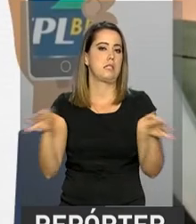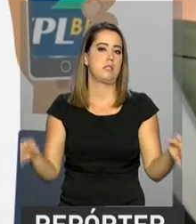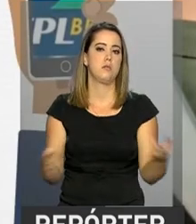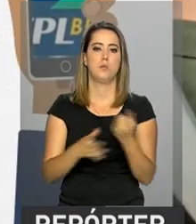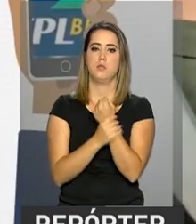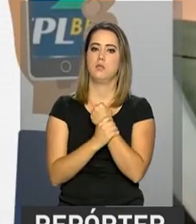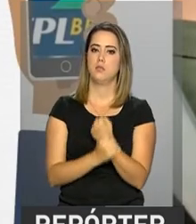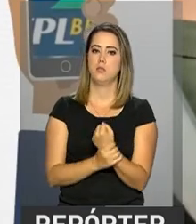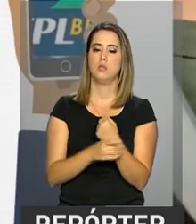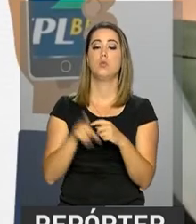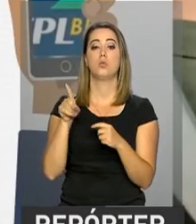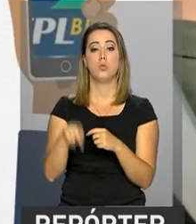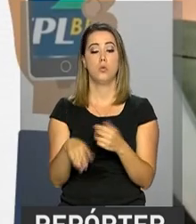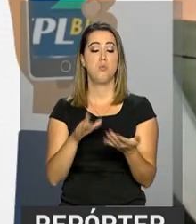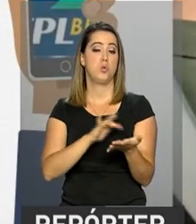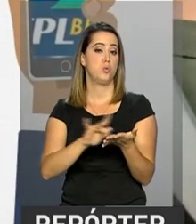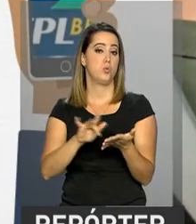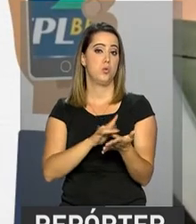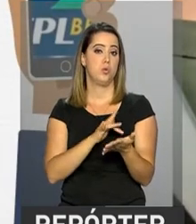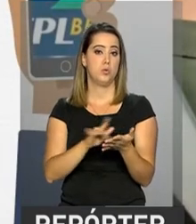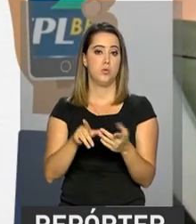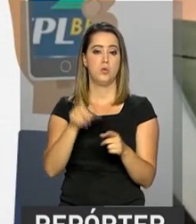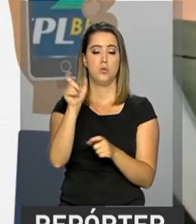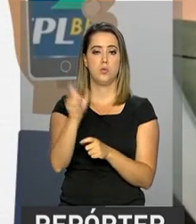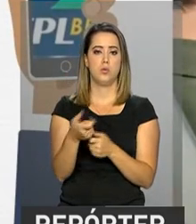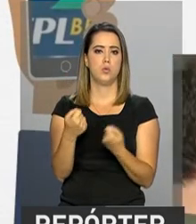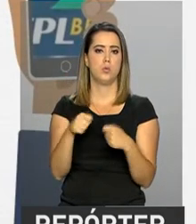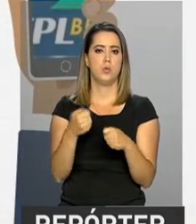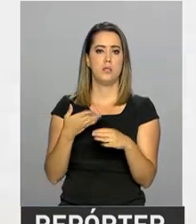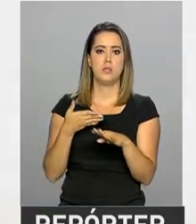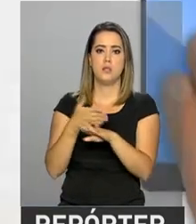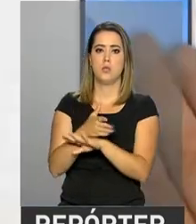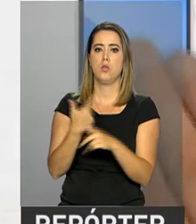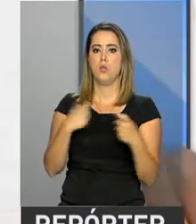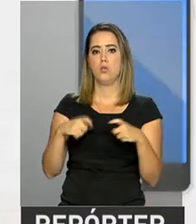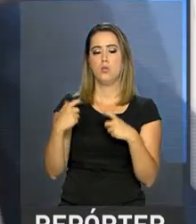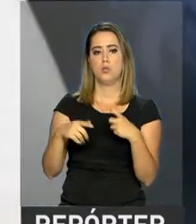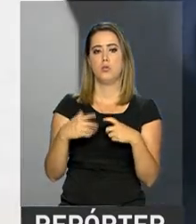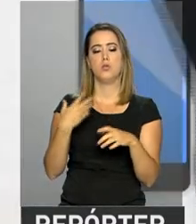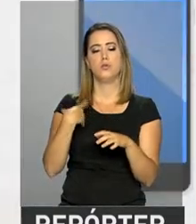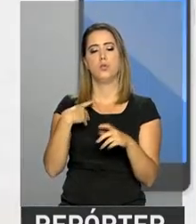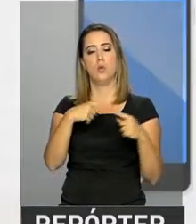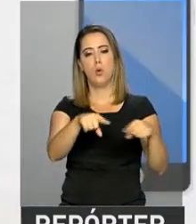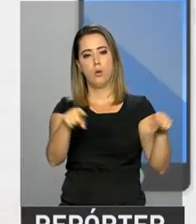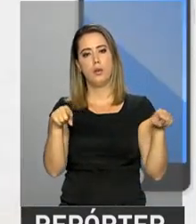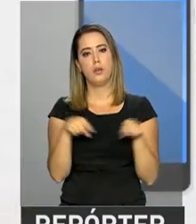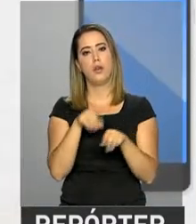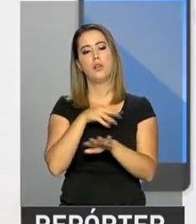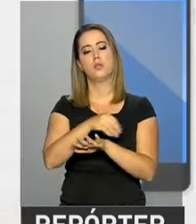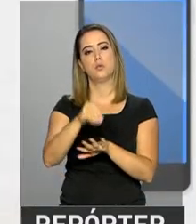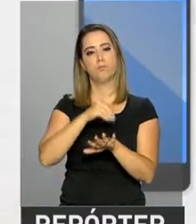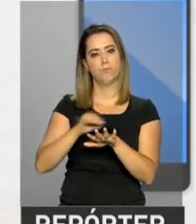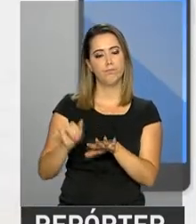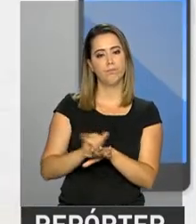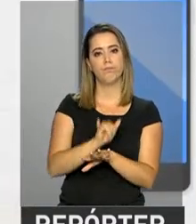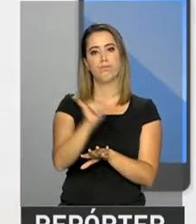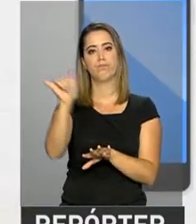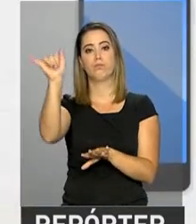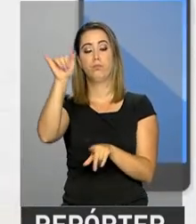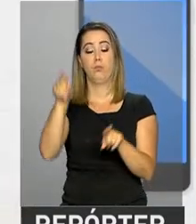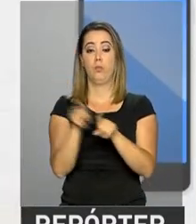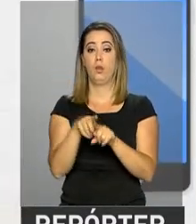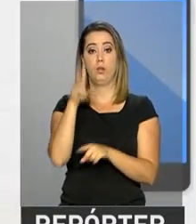segura, utilizando o smartphone do piloto, sem a necessidade de se deslocar até uma sala de informações aeronáuticas,